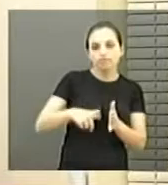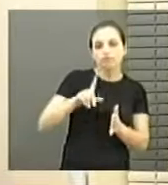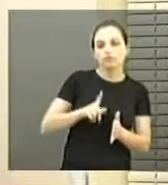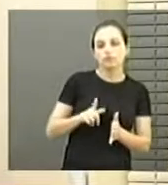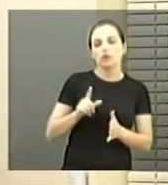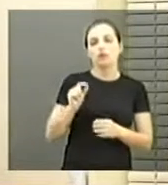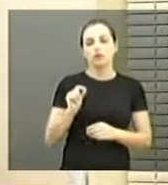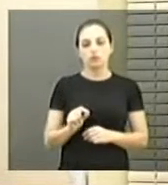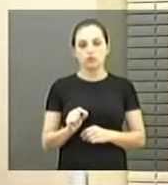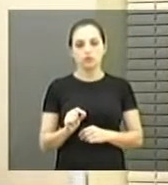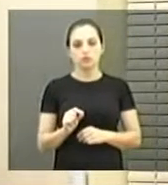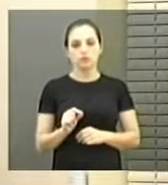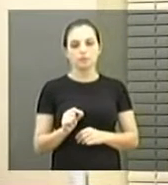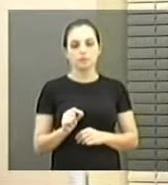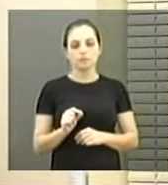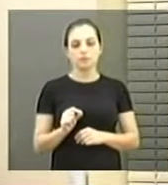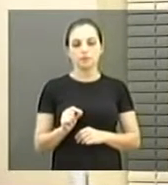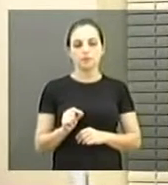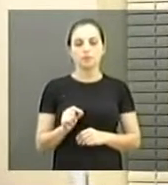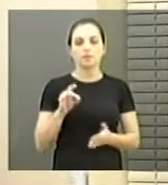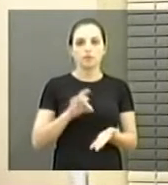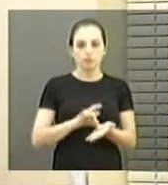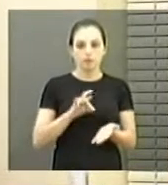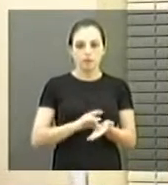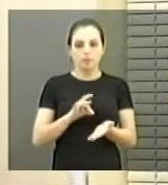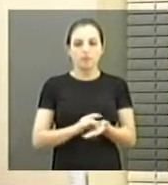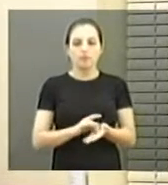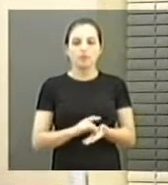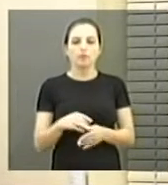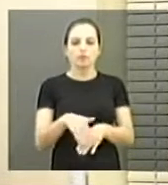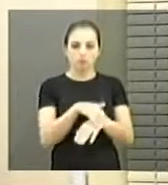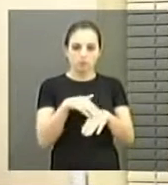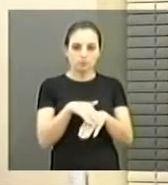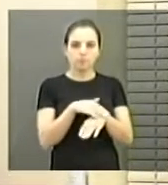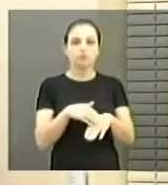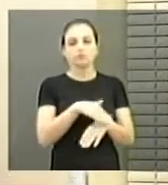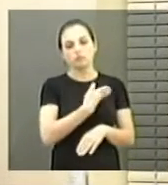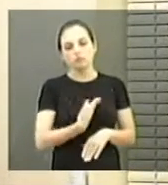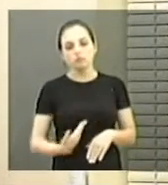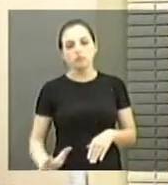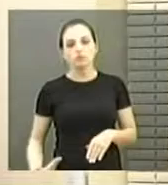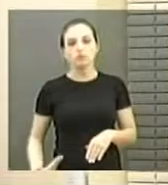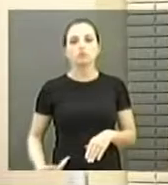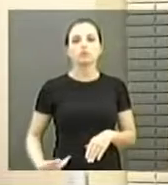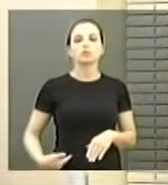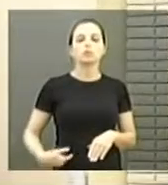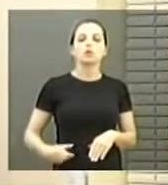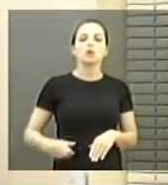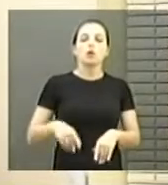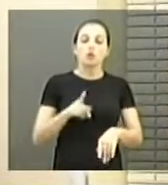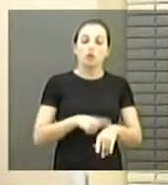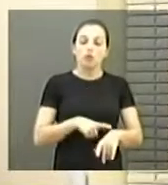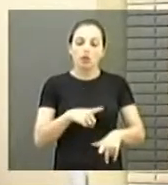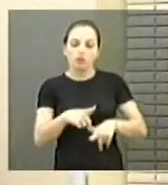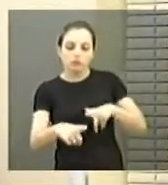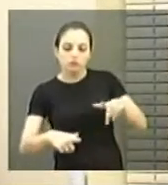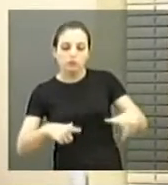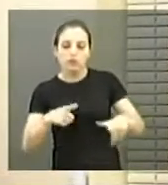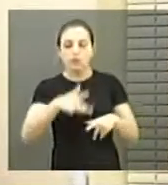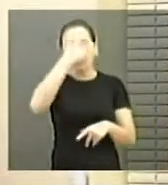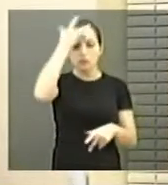antecedendo, que, de fato, nós fizemos uma conversa com o governo sobre a questão da jornada de trabalho dos